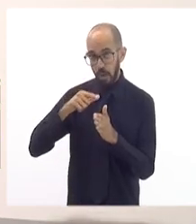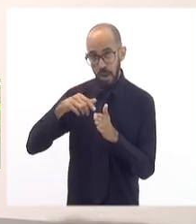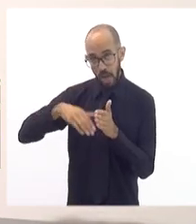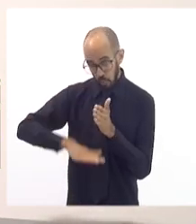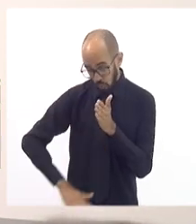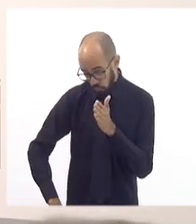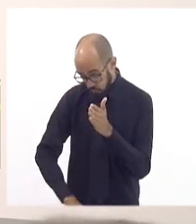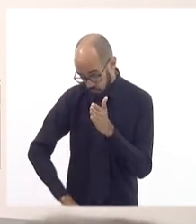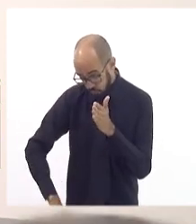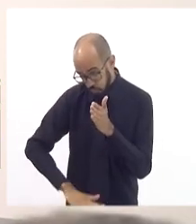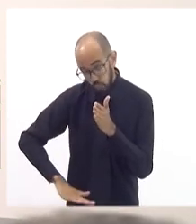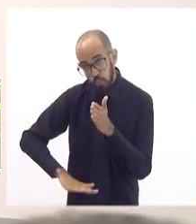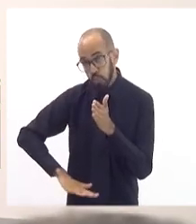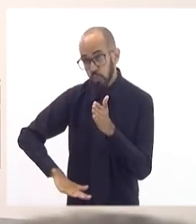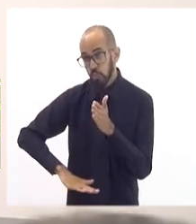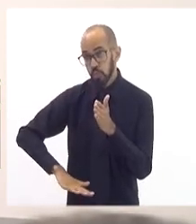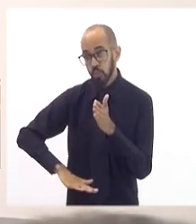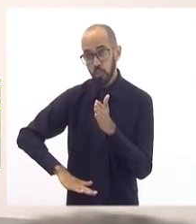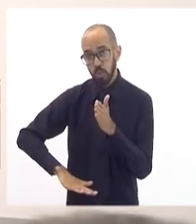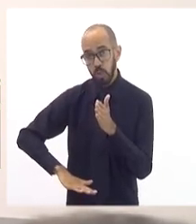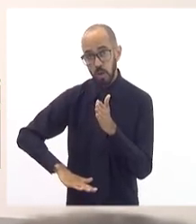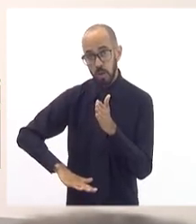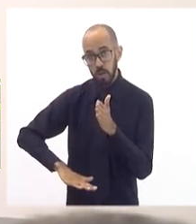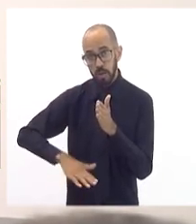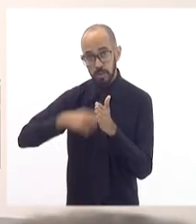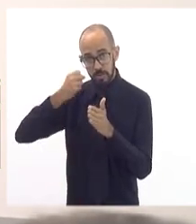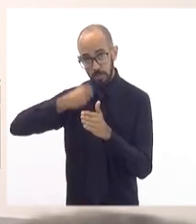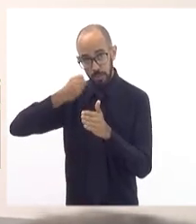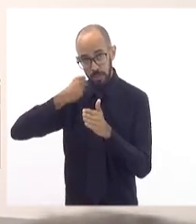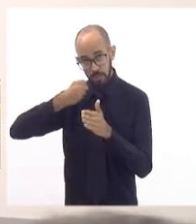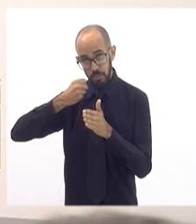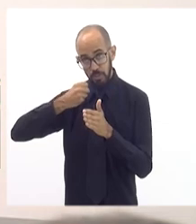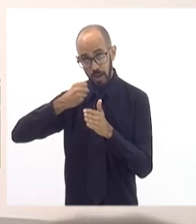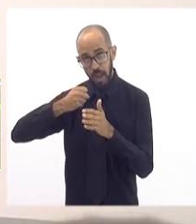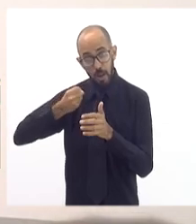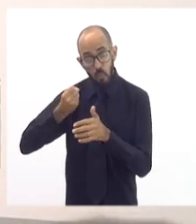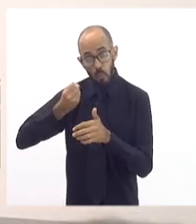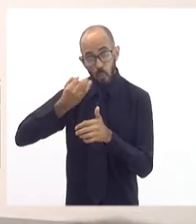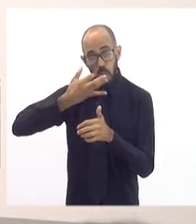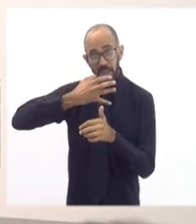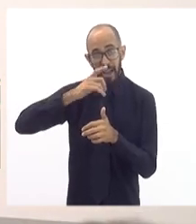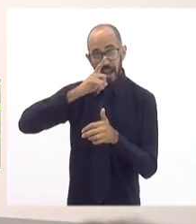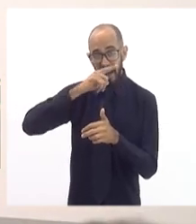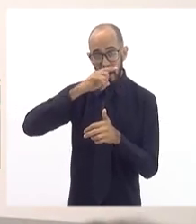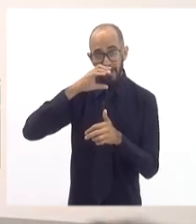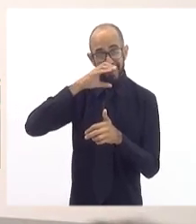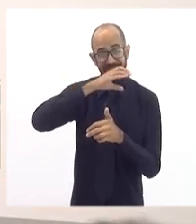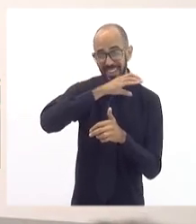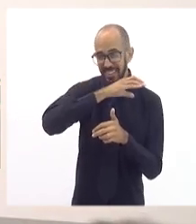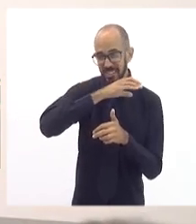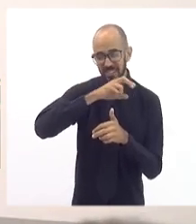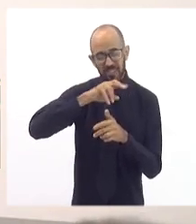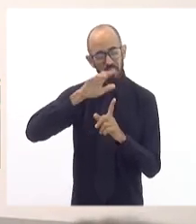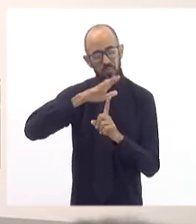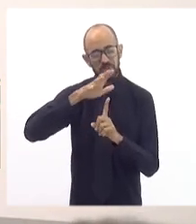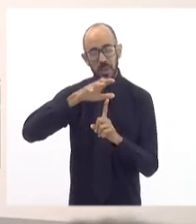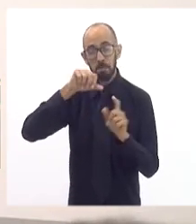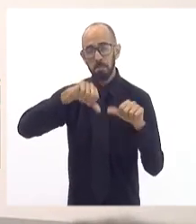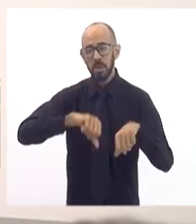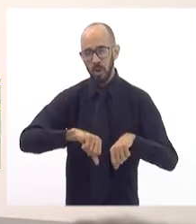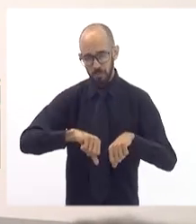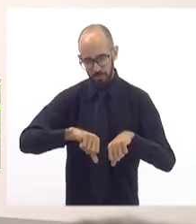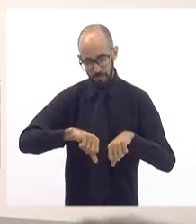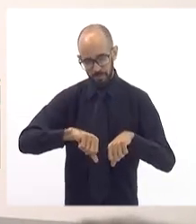da Baía de Sepetiba o volume da água que sai aquecido vai influenciar uma área muito mal mas não vou entrar nesses detalhes aqui